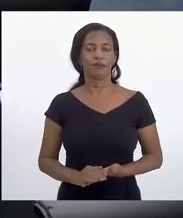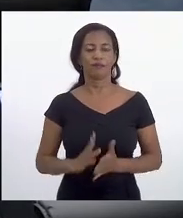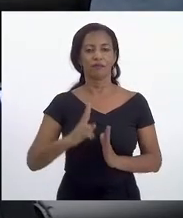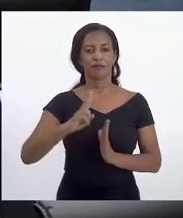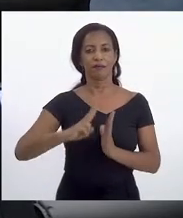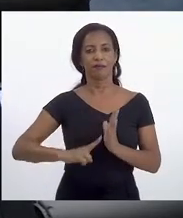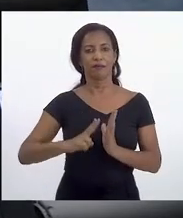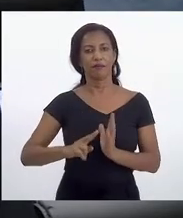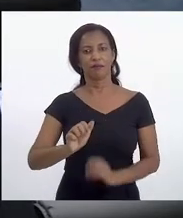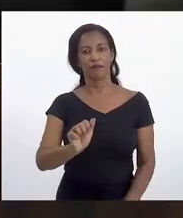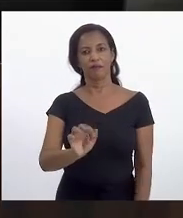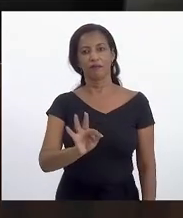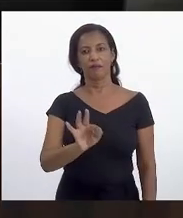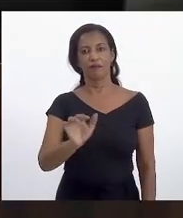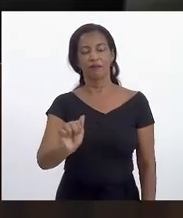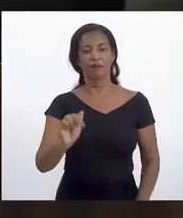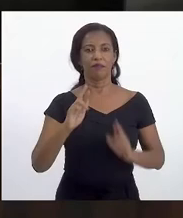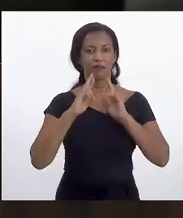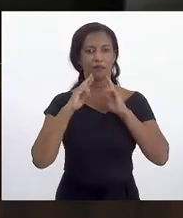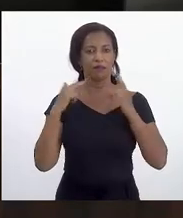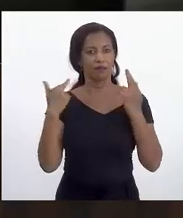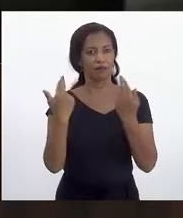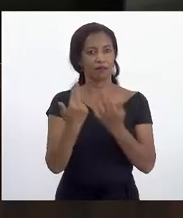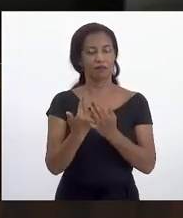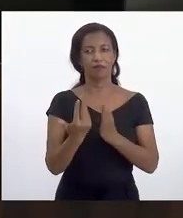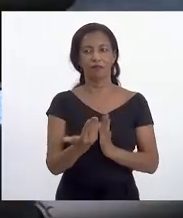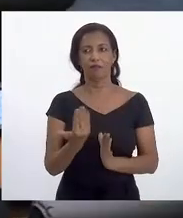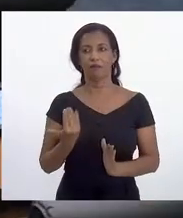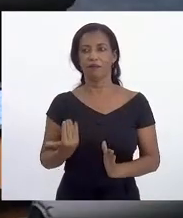fazer a leitura da ata da sessão anterior